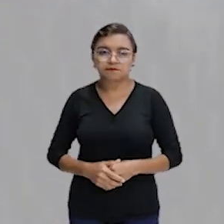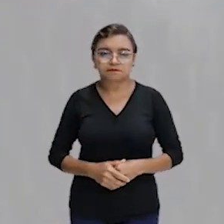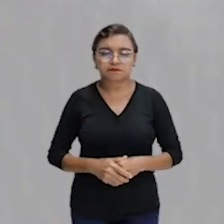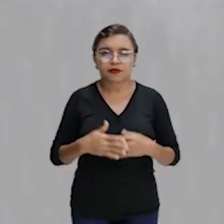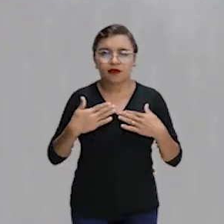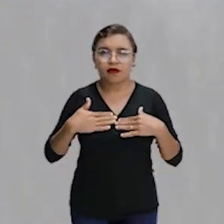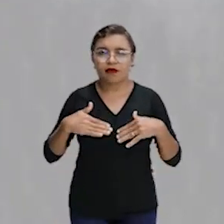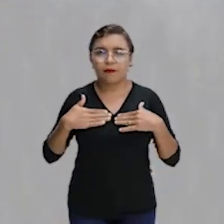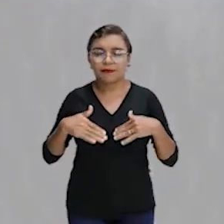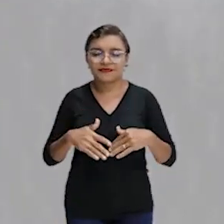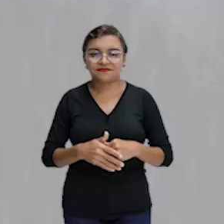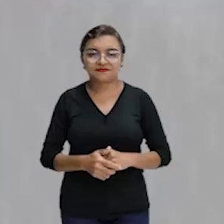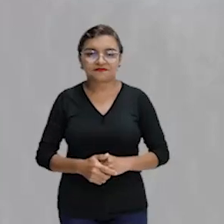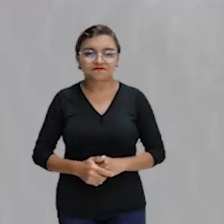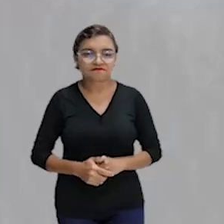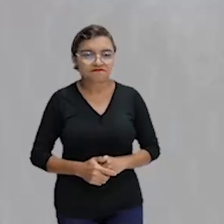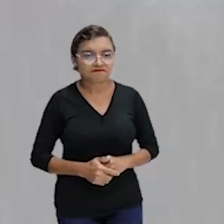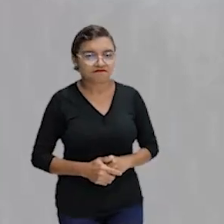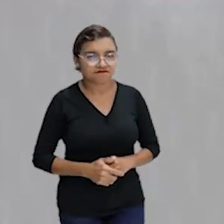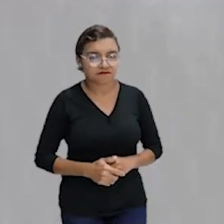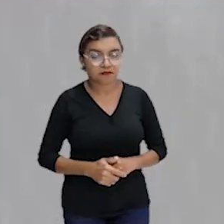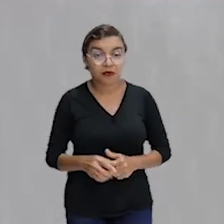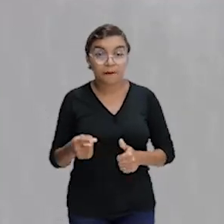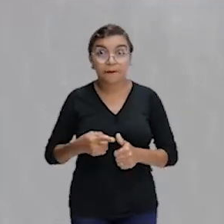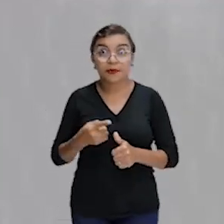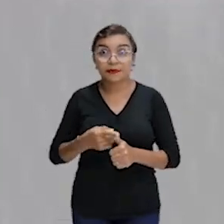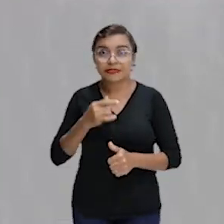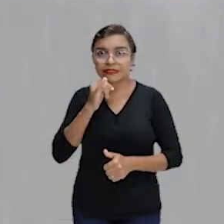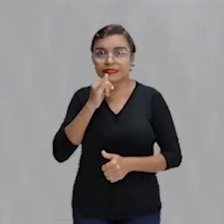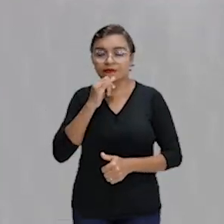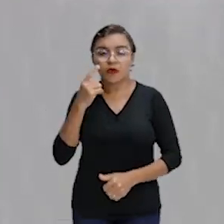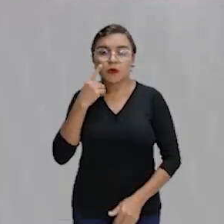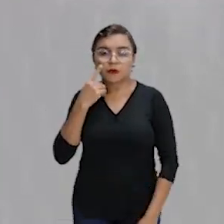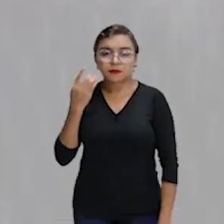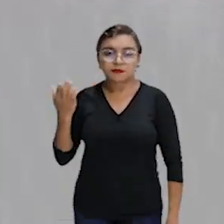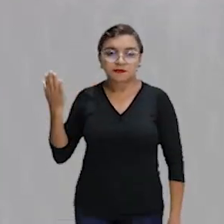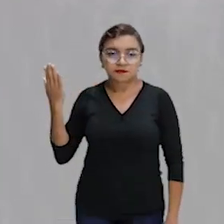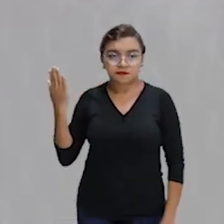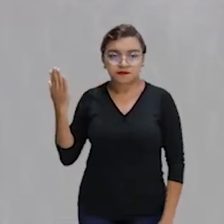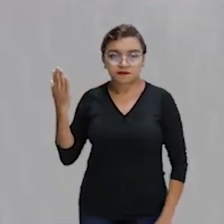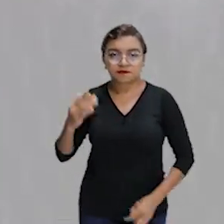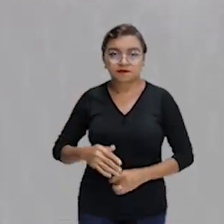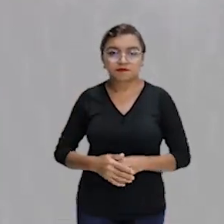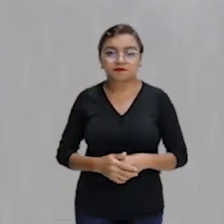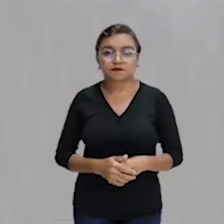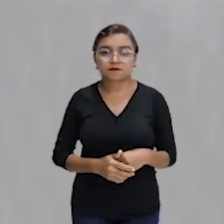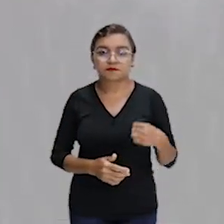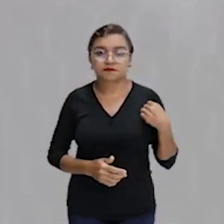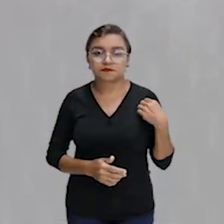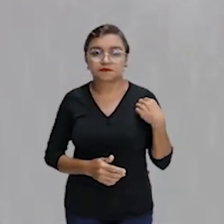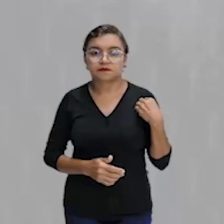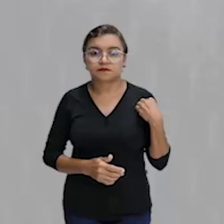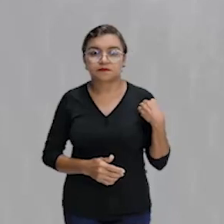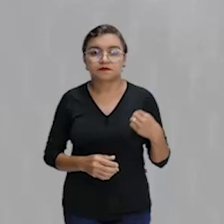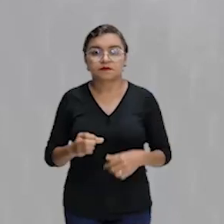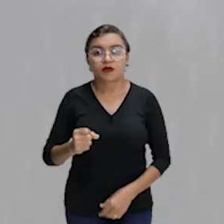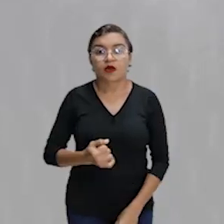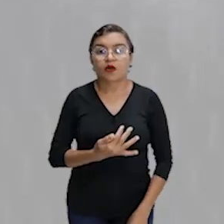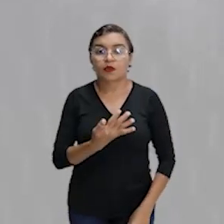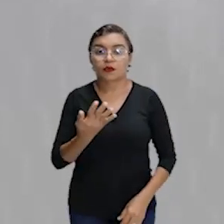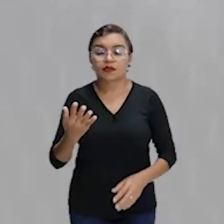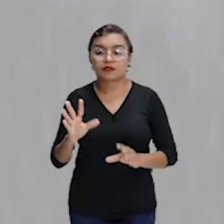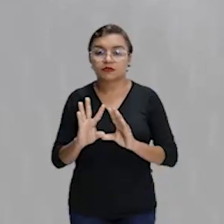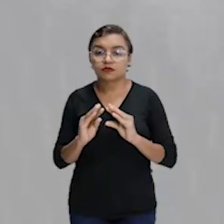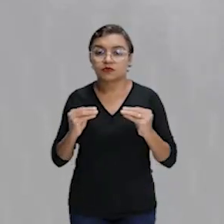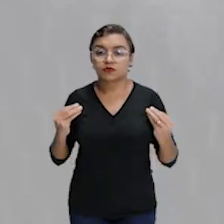calma aí, bora lá. Olha só esse primeiro exemplo. Nesse primeiro exemplo diz o seguinte, acompanha comigo. A quantidade